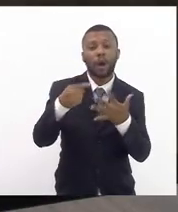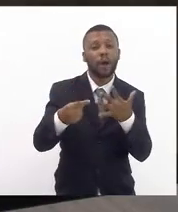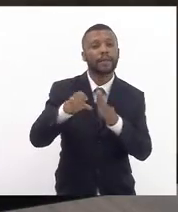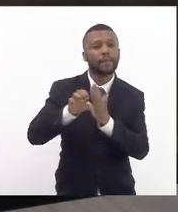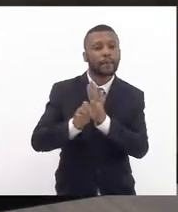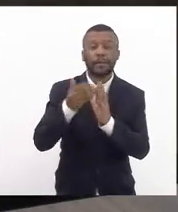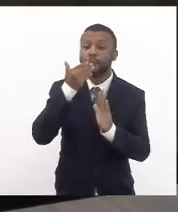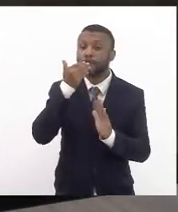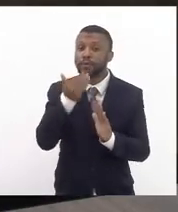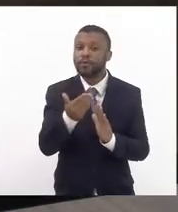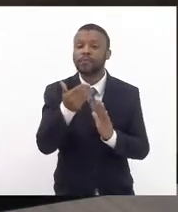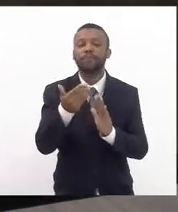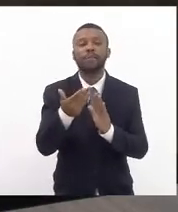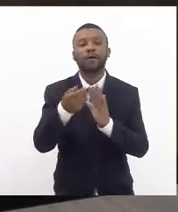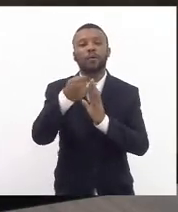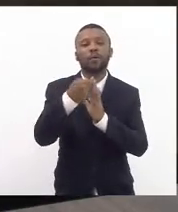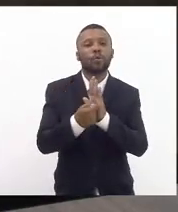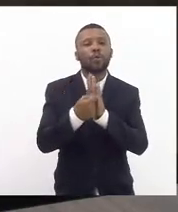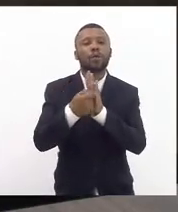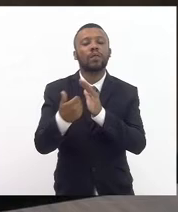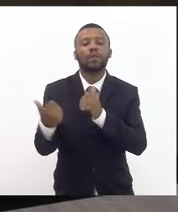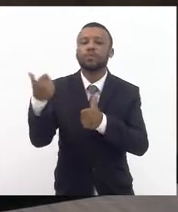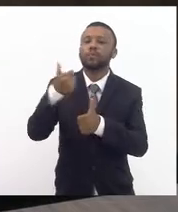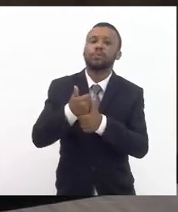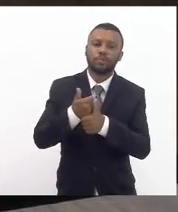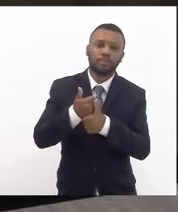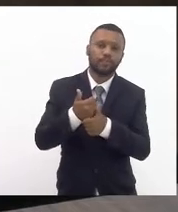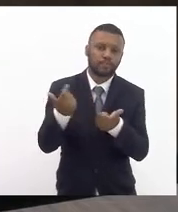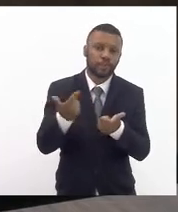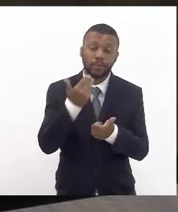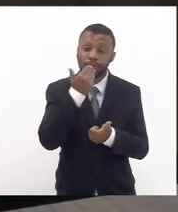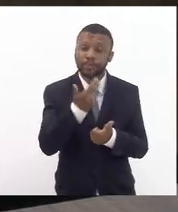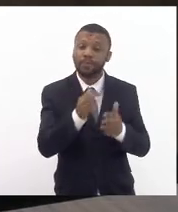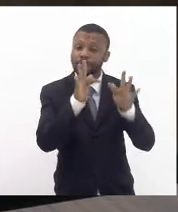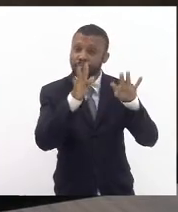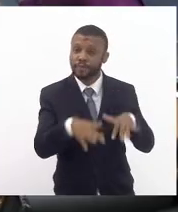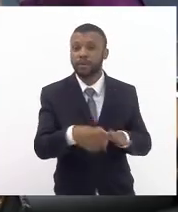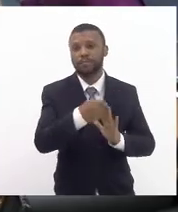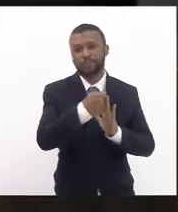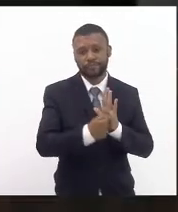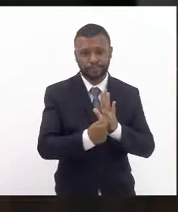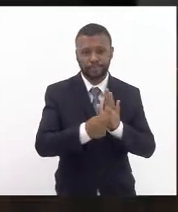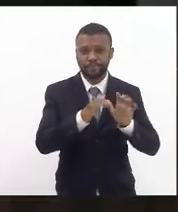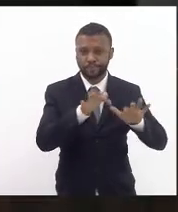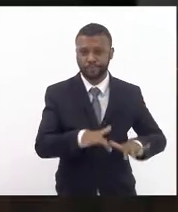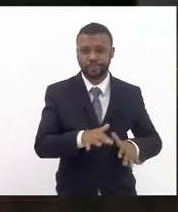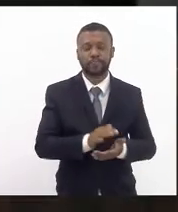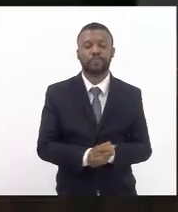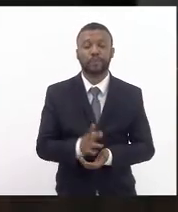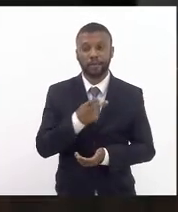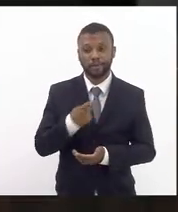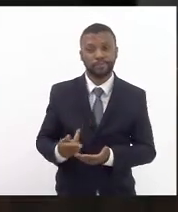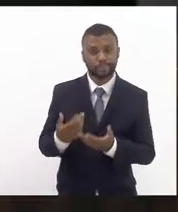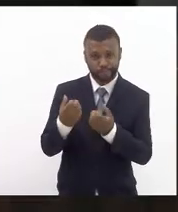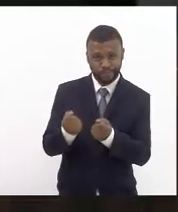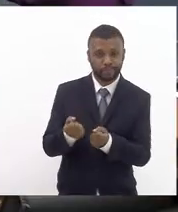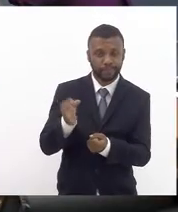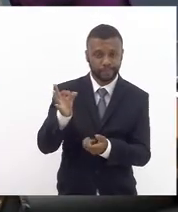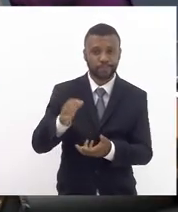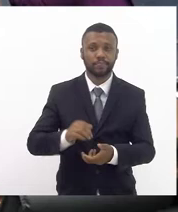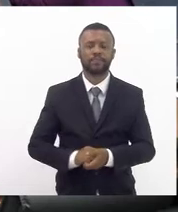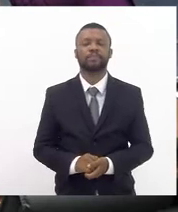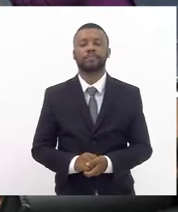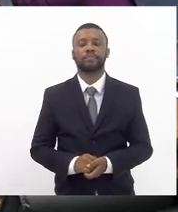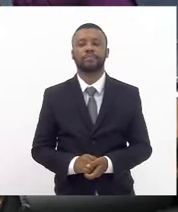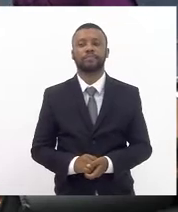por substitutivo e pedindo forma final de redação. Que a presidência... Está certo. É o que eu fiz com